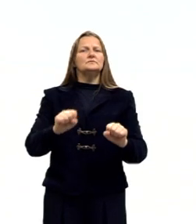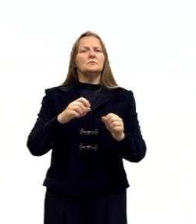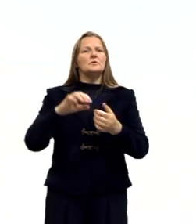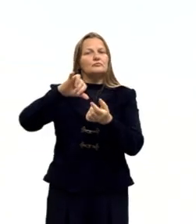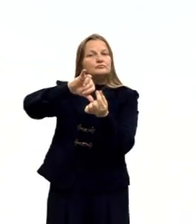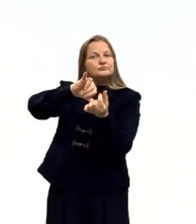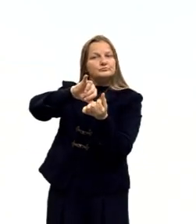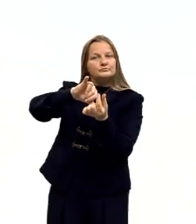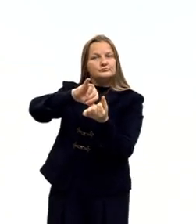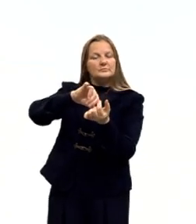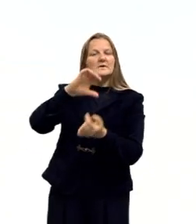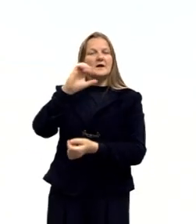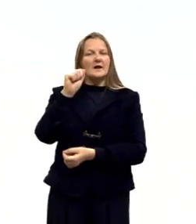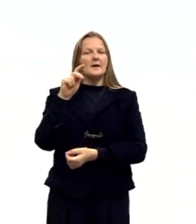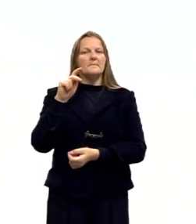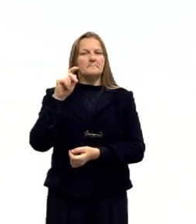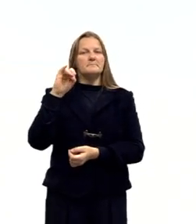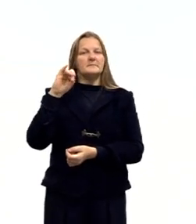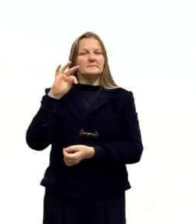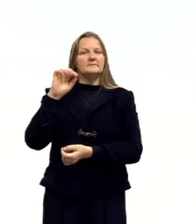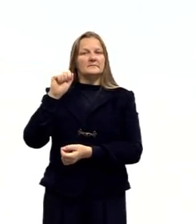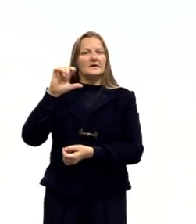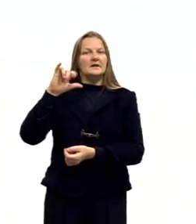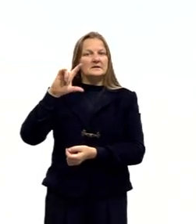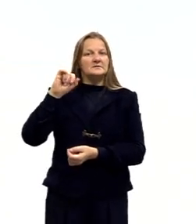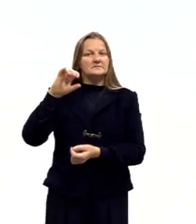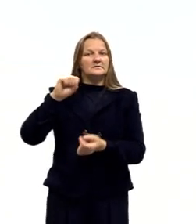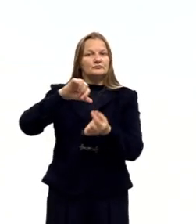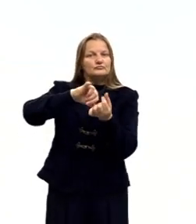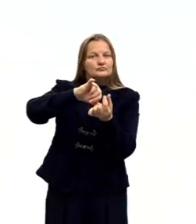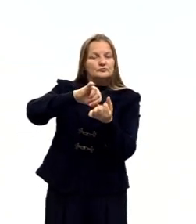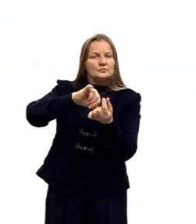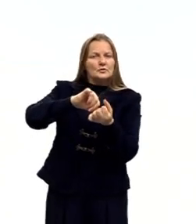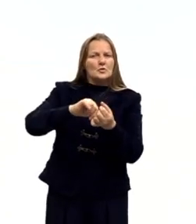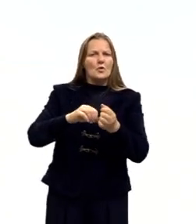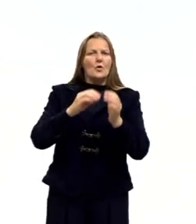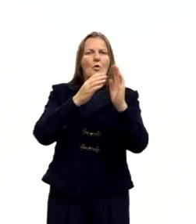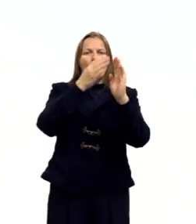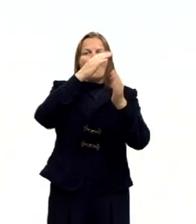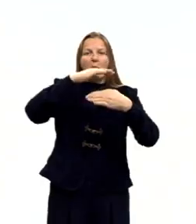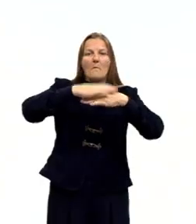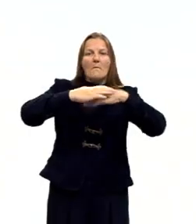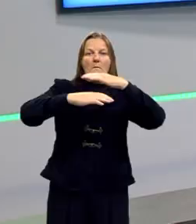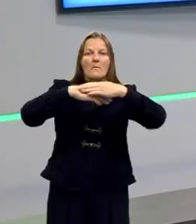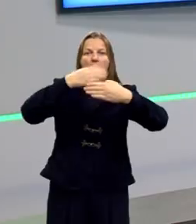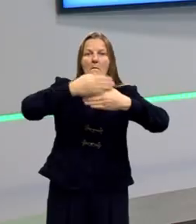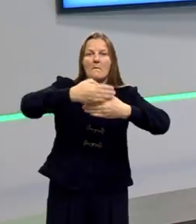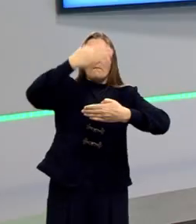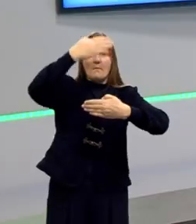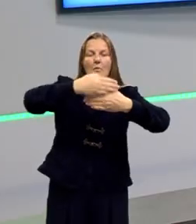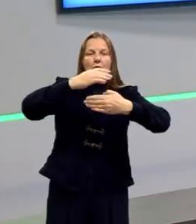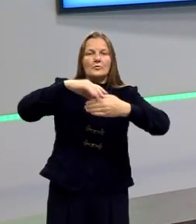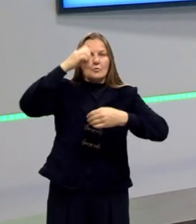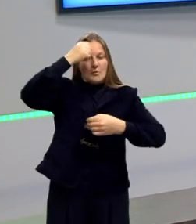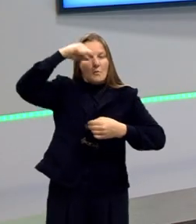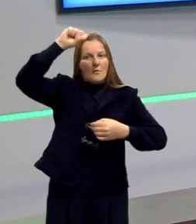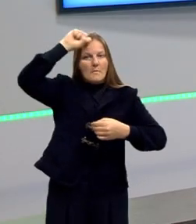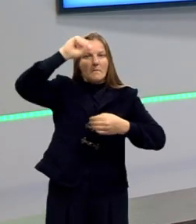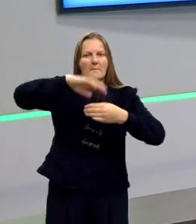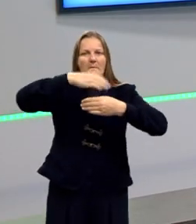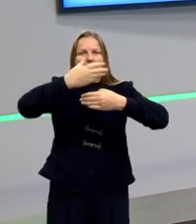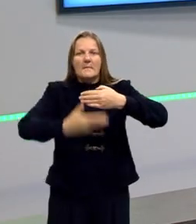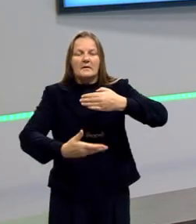capitalista né Depois que nós tivemos então a queda do muro de Berlim é nós passamos então para o mundo é